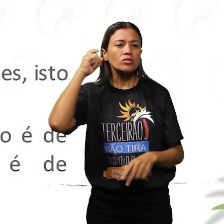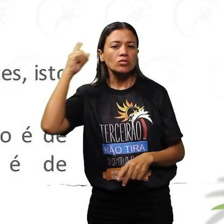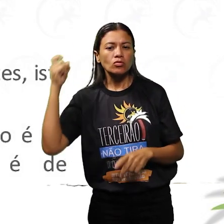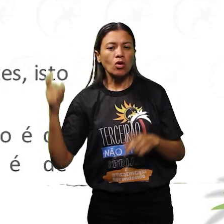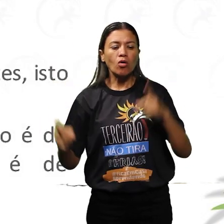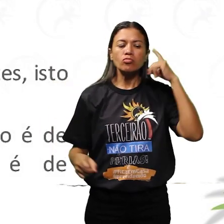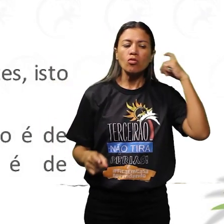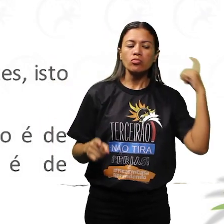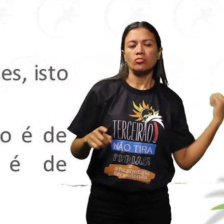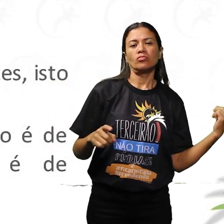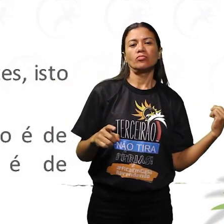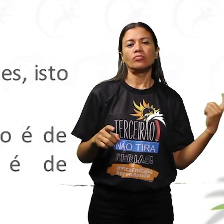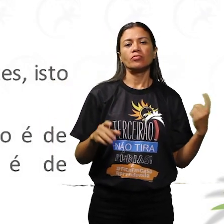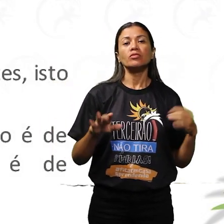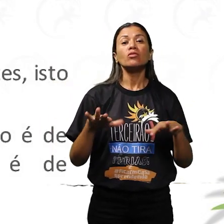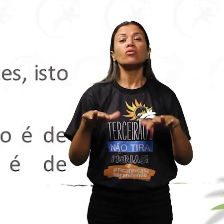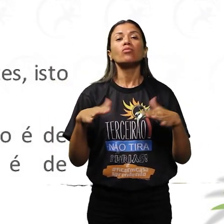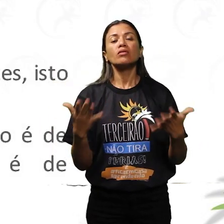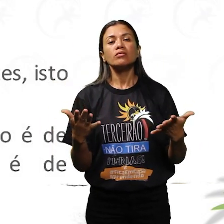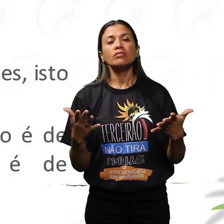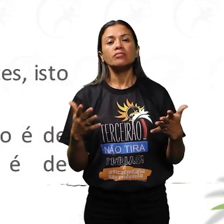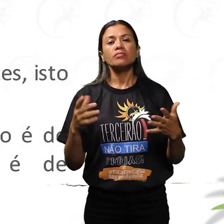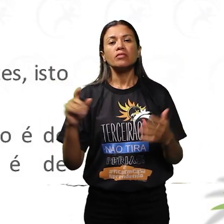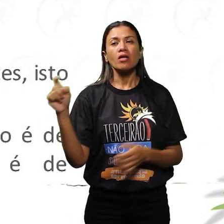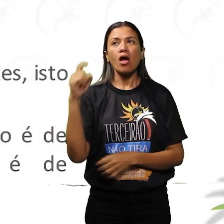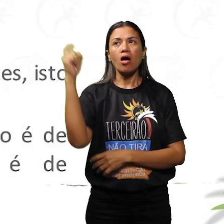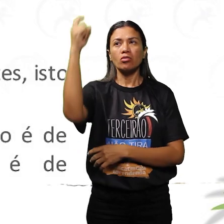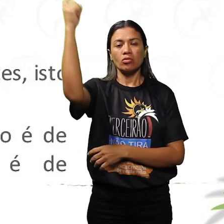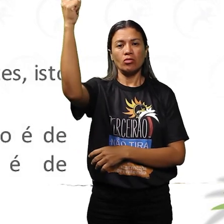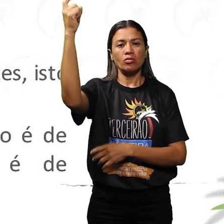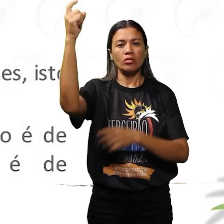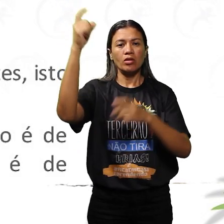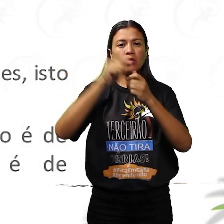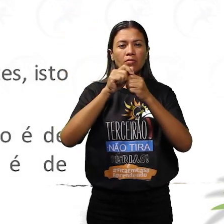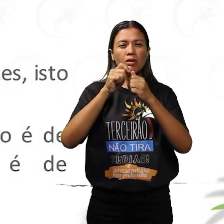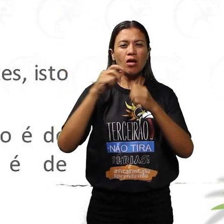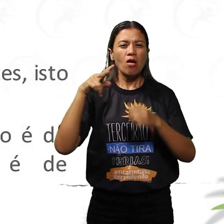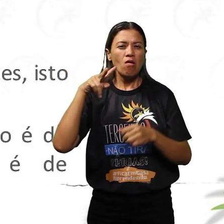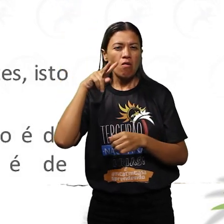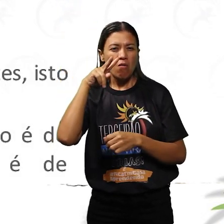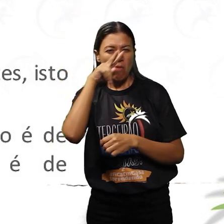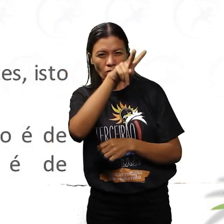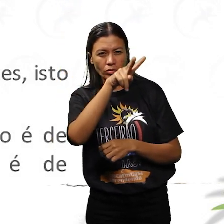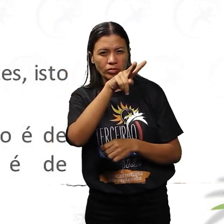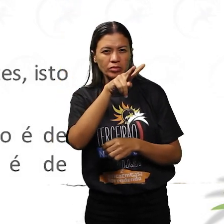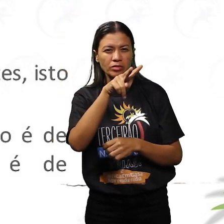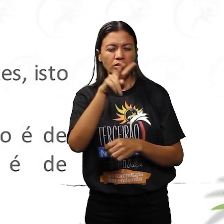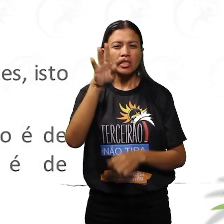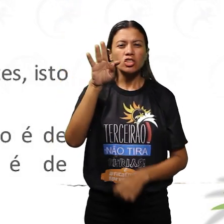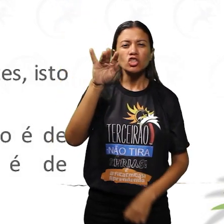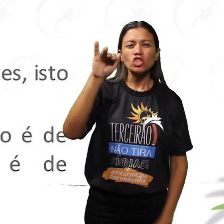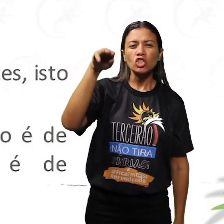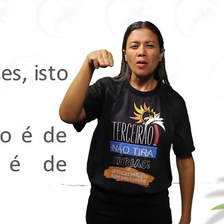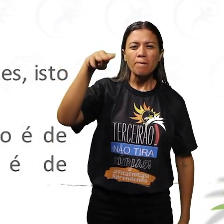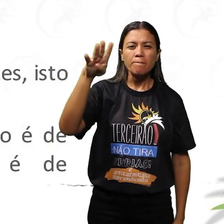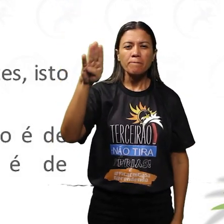outro, certo? Quais são elas? Altura, intensidade e timbre.